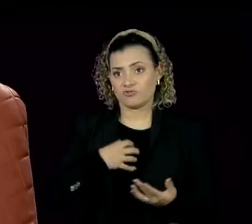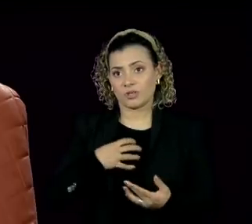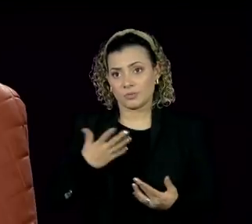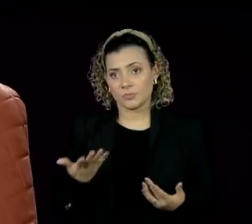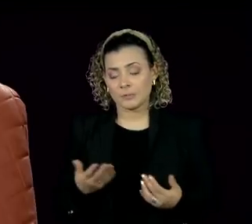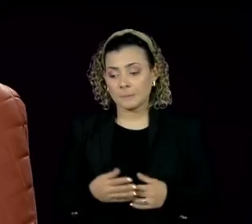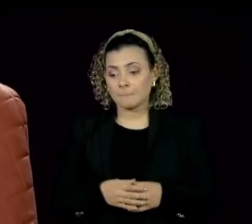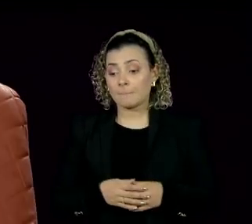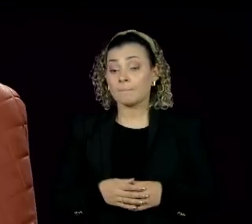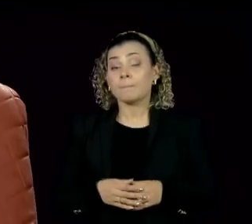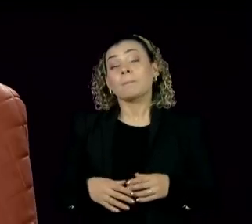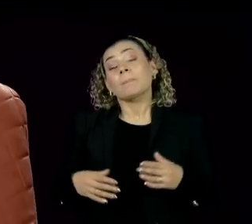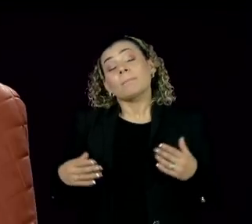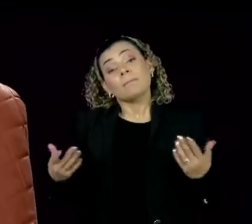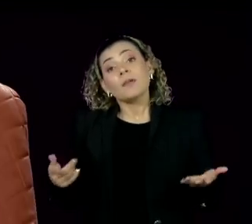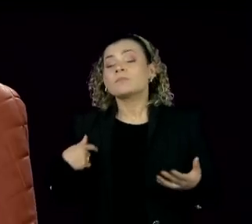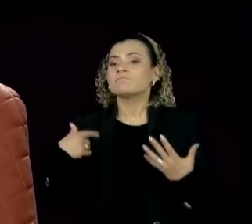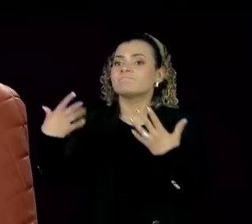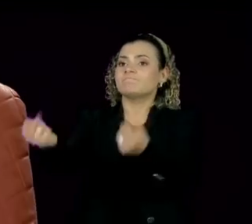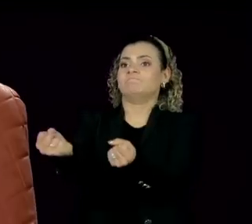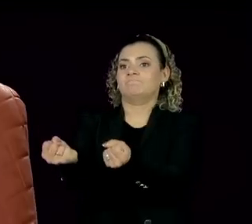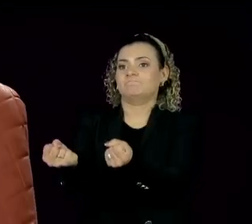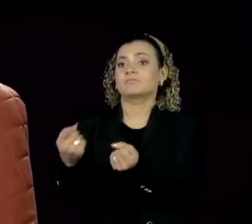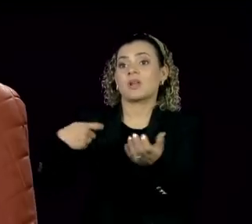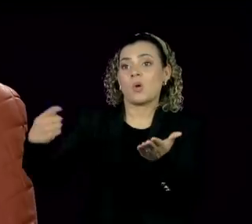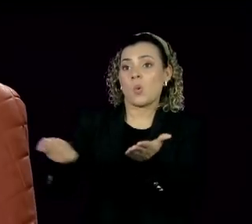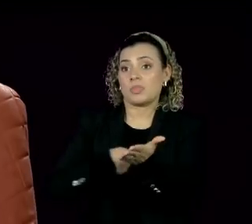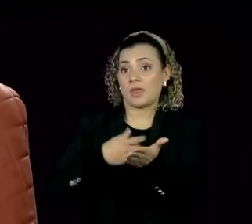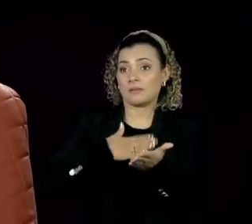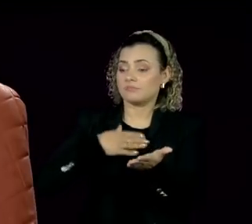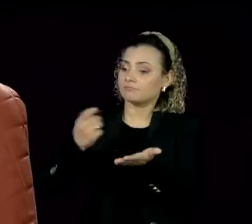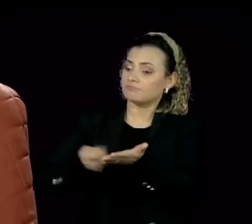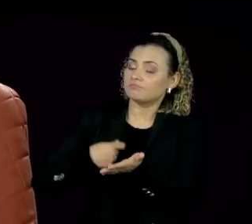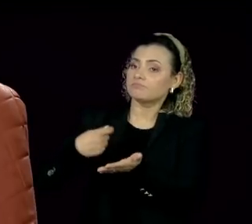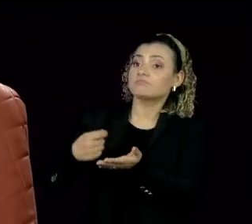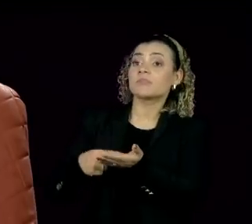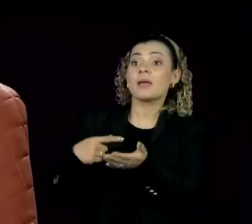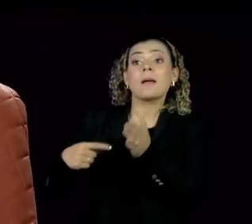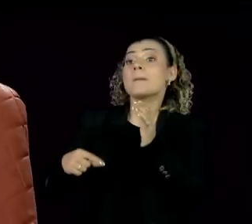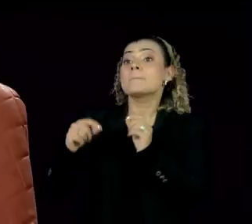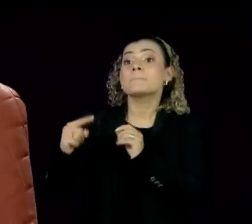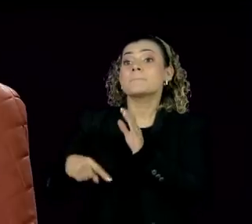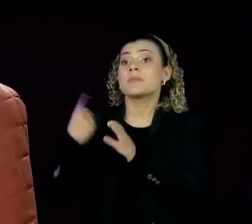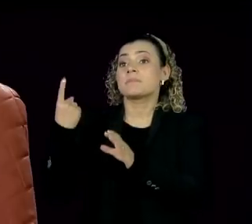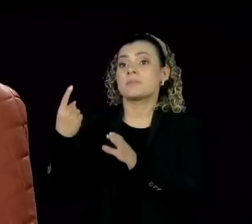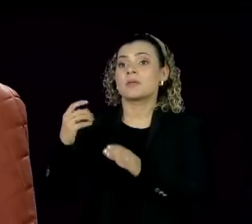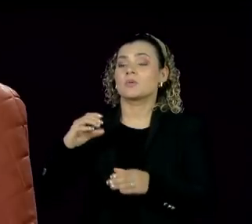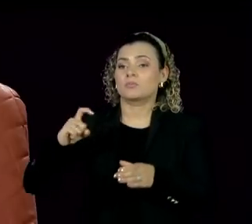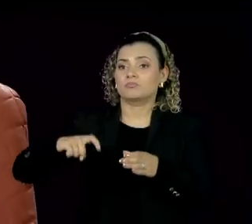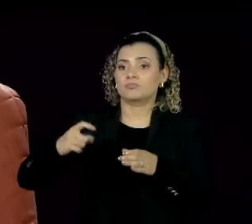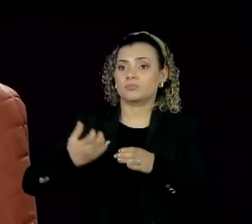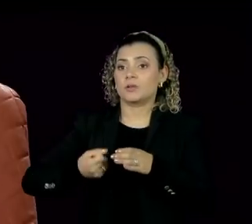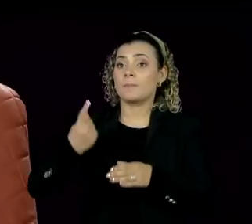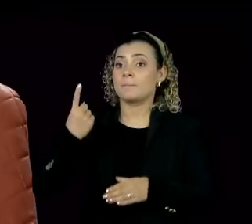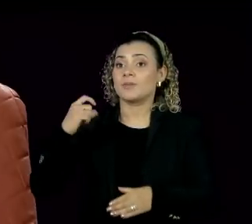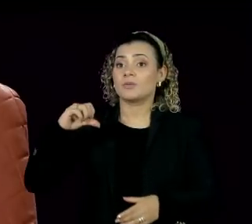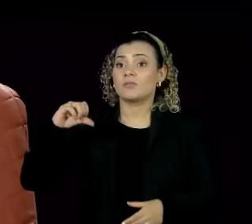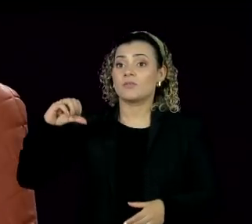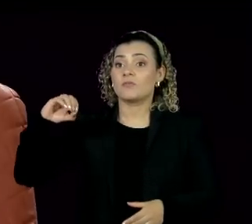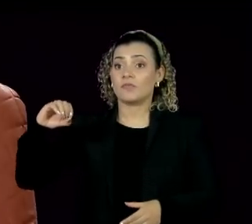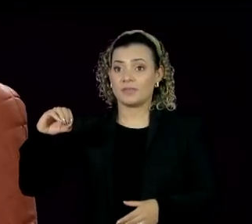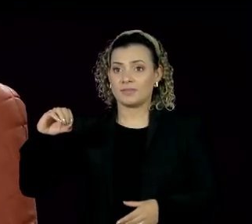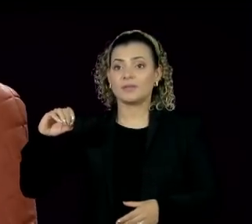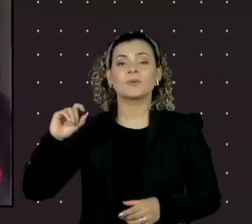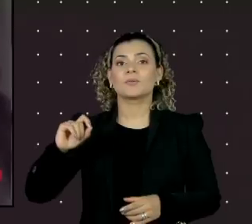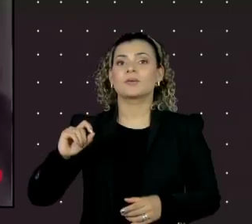E aí ele arriscou, assinou um contrato comigo e eu fiz o meu primeiro disco e lancei em 1990 aquele disco